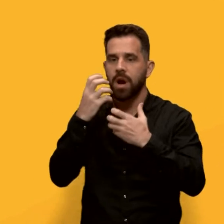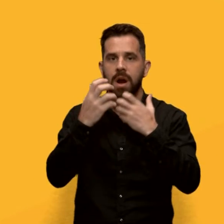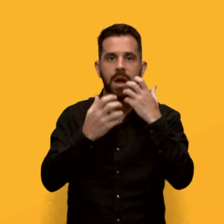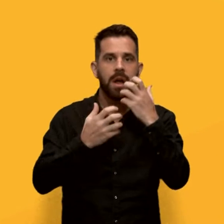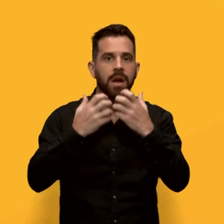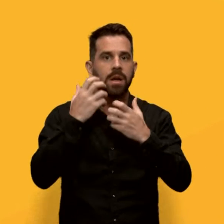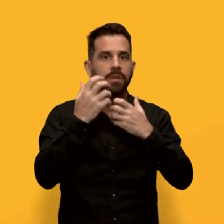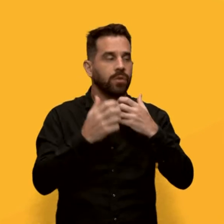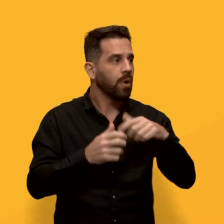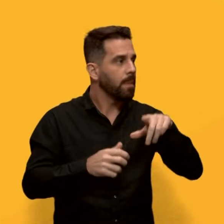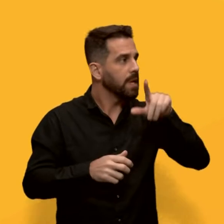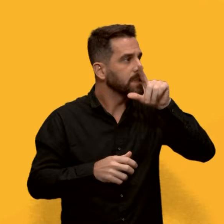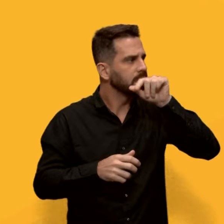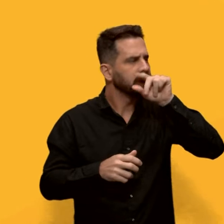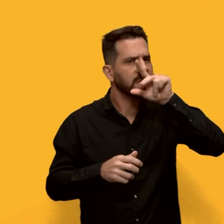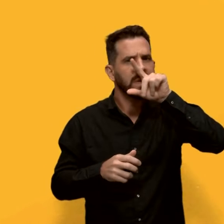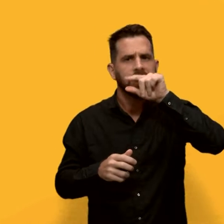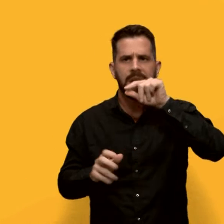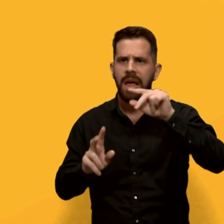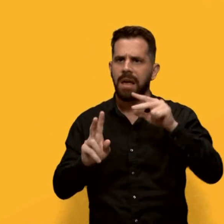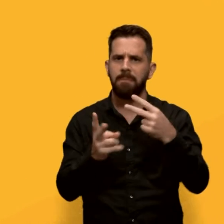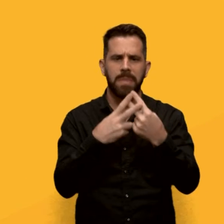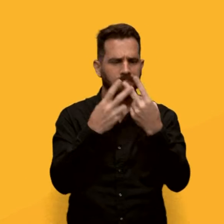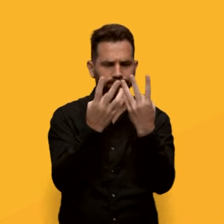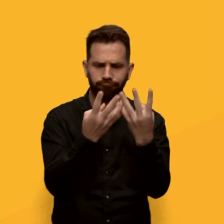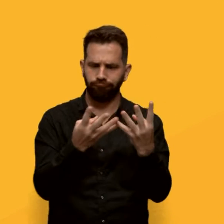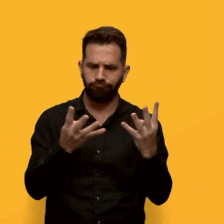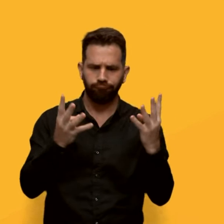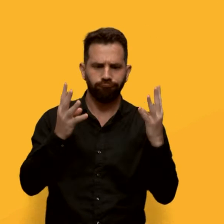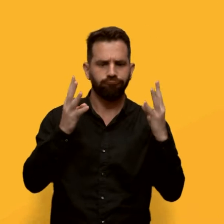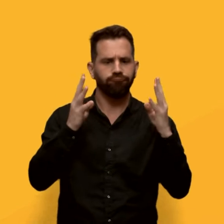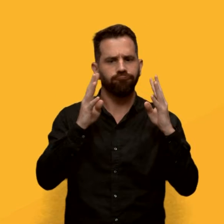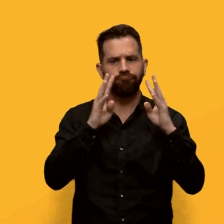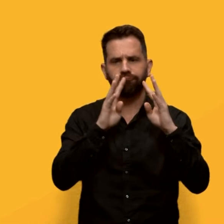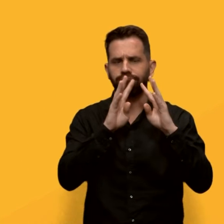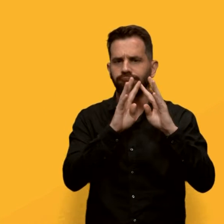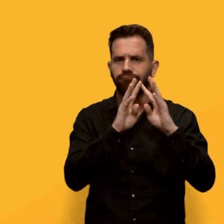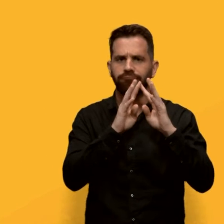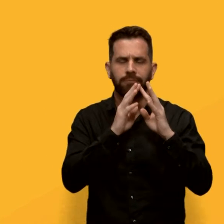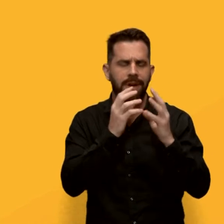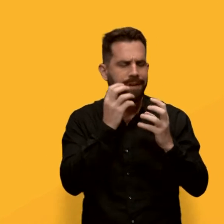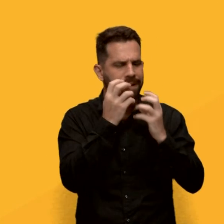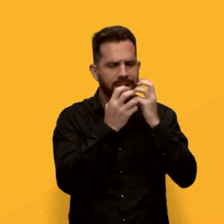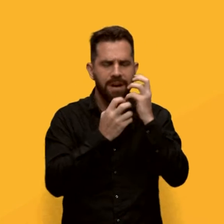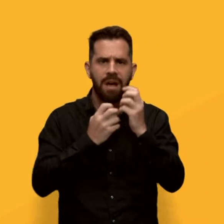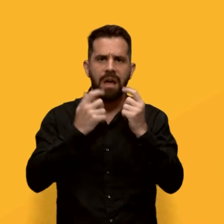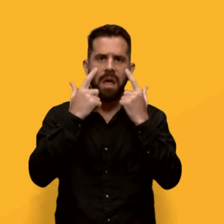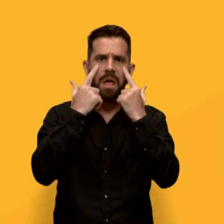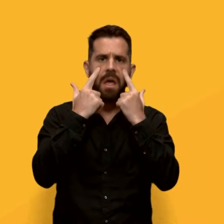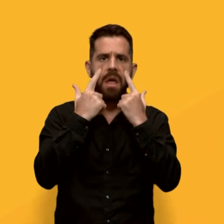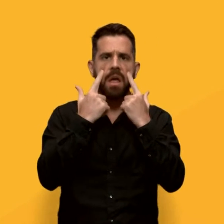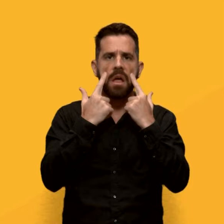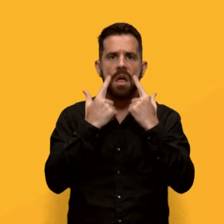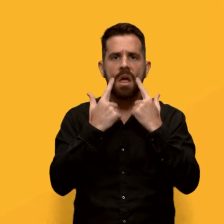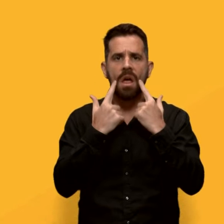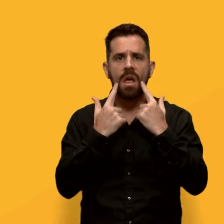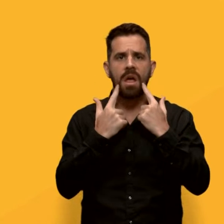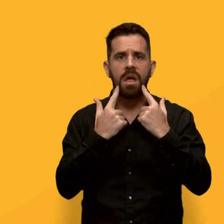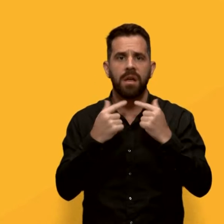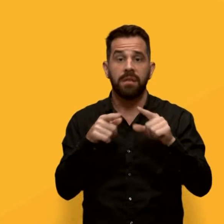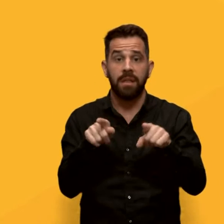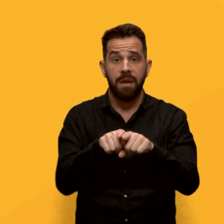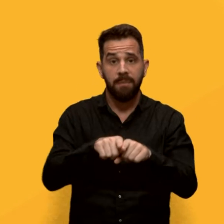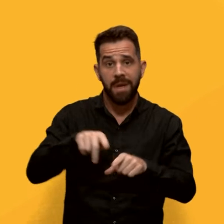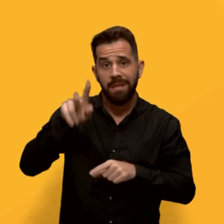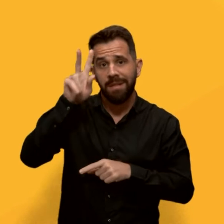Passarinho preso canta e chora. Também lembro que